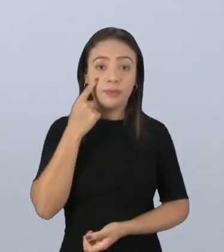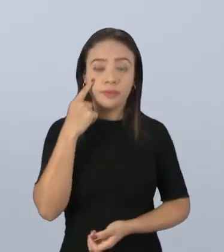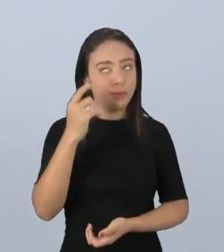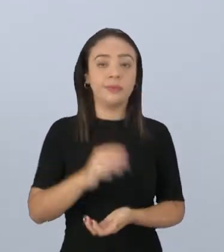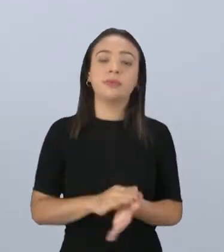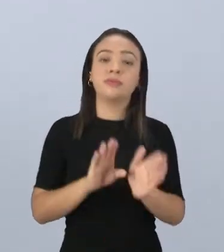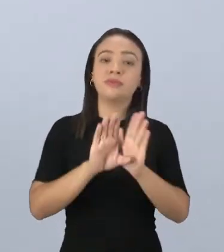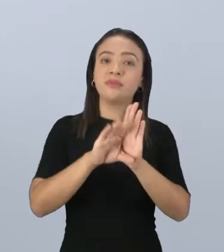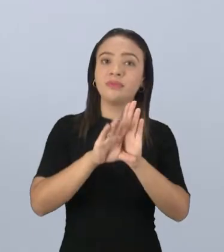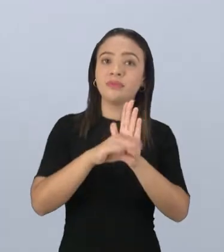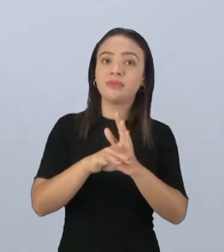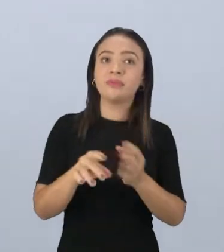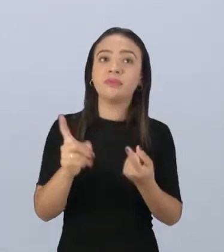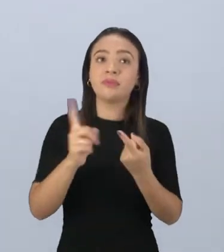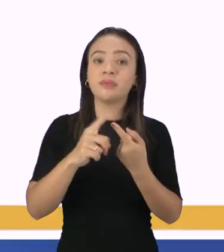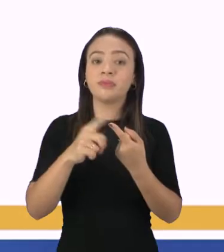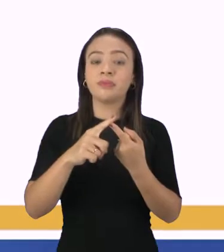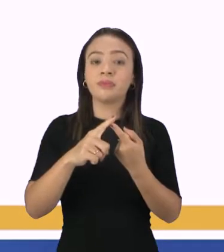primeiros conceitos.